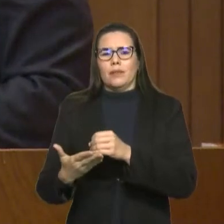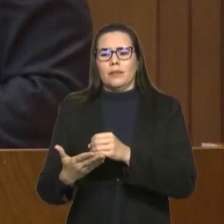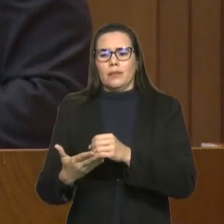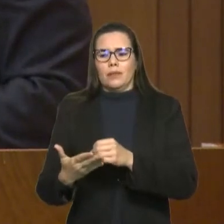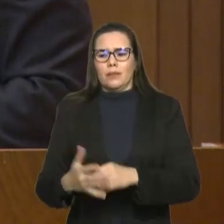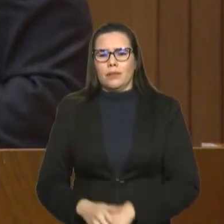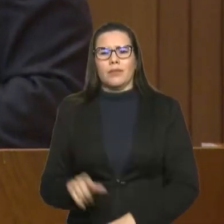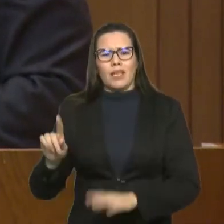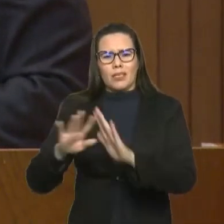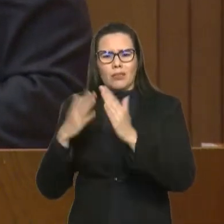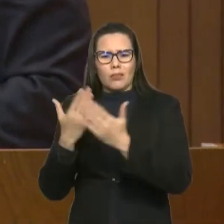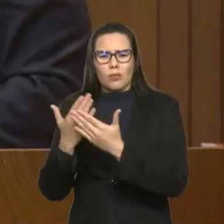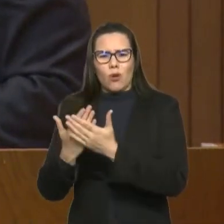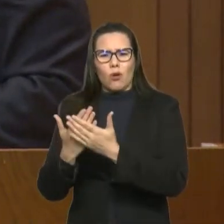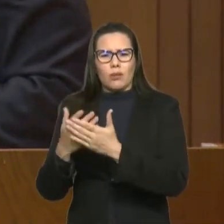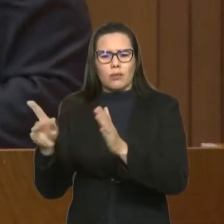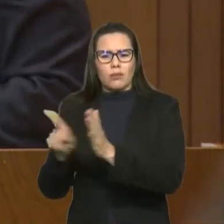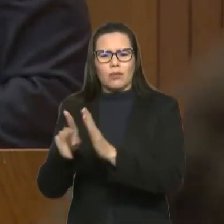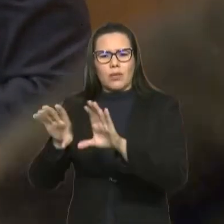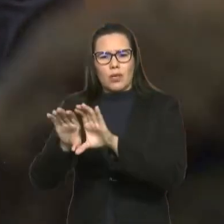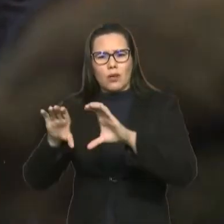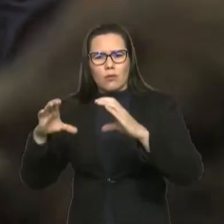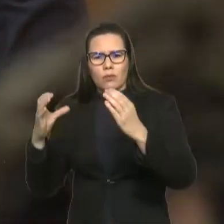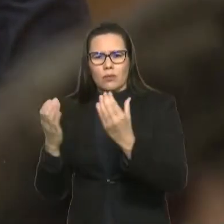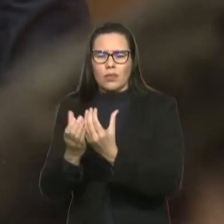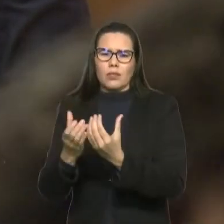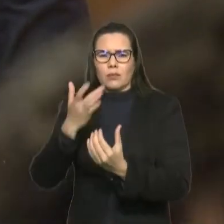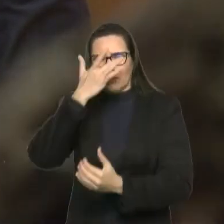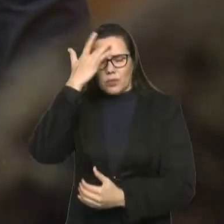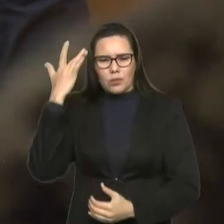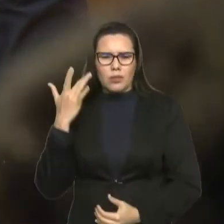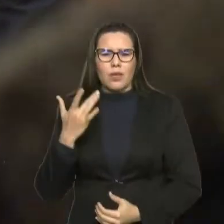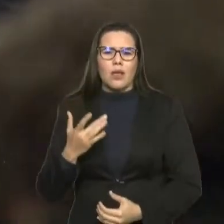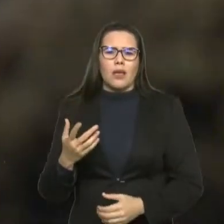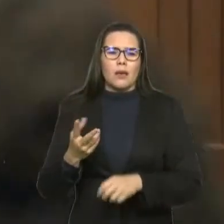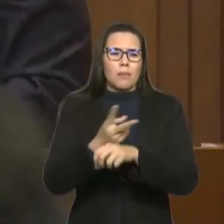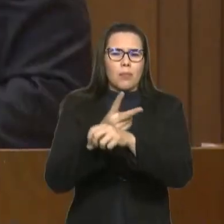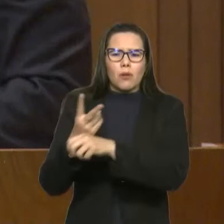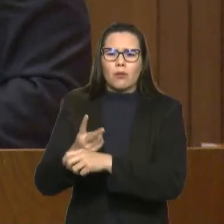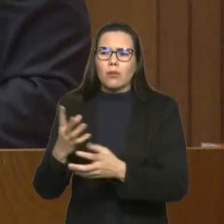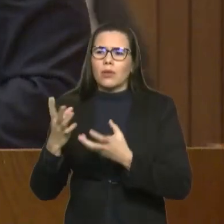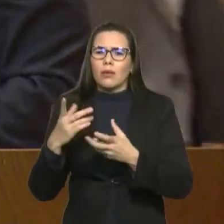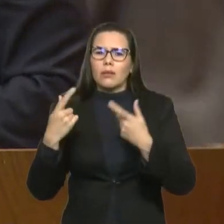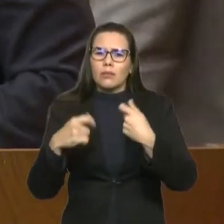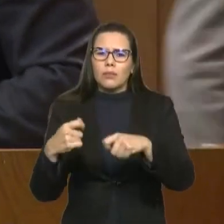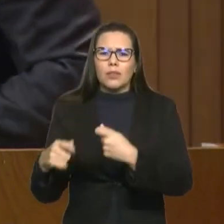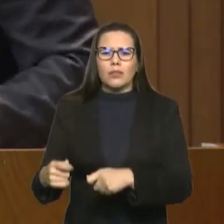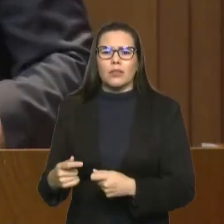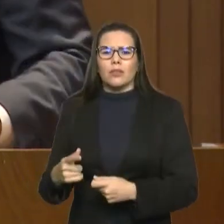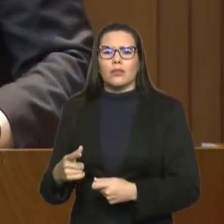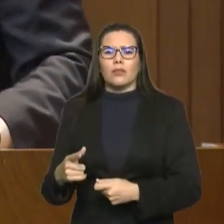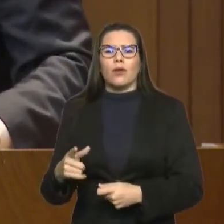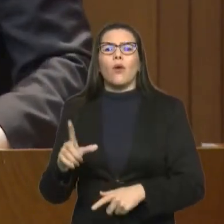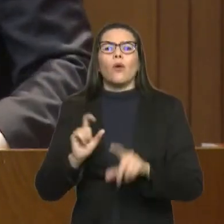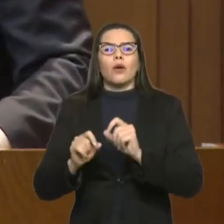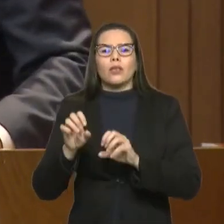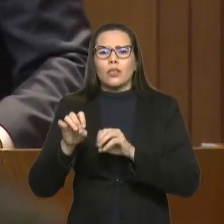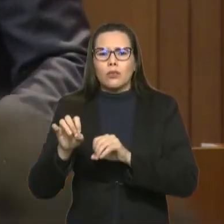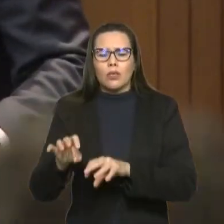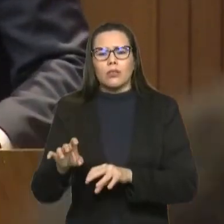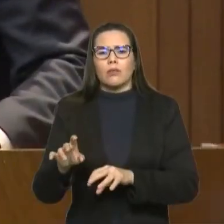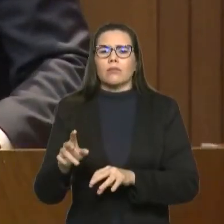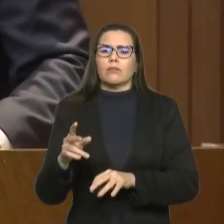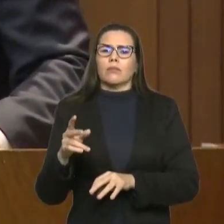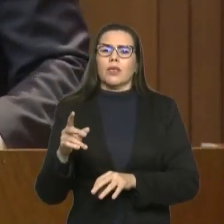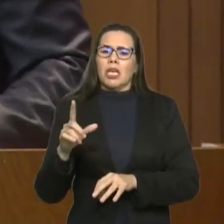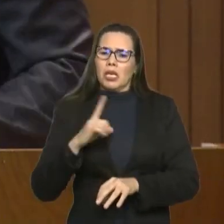que procuram por esse serviço para que possam ter a oportunidade de ter acesso àquilo que é seu por direito. Essa é